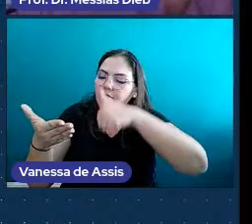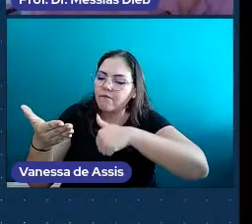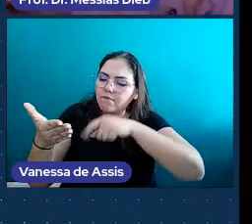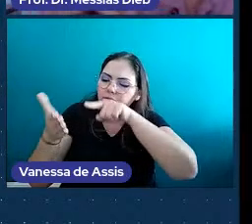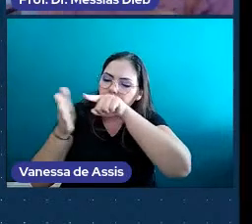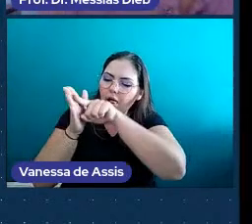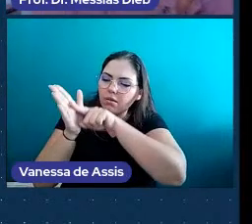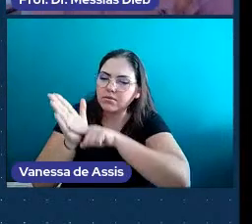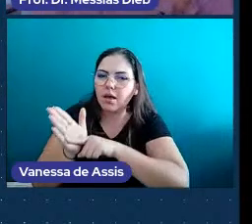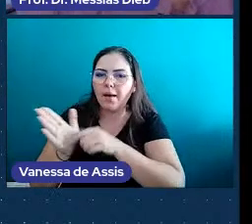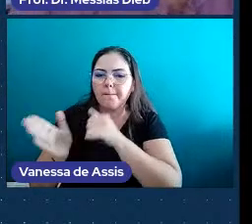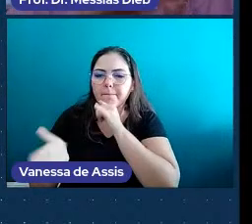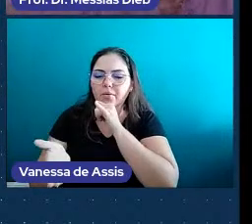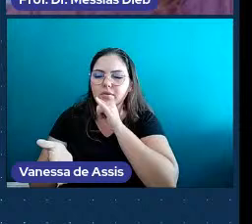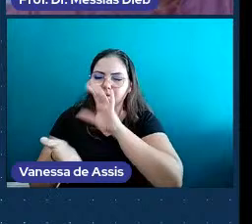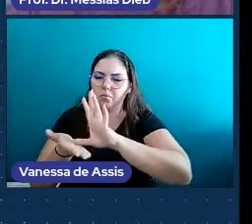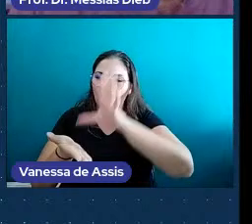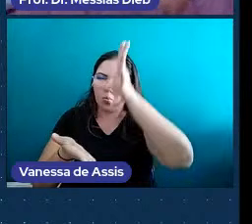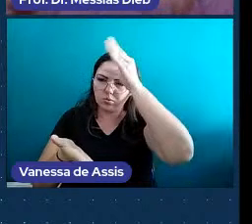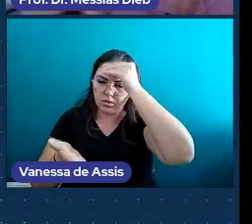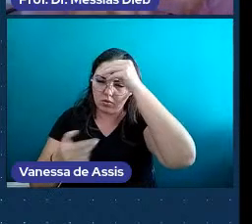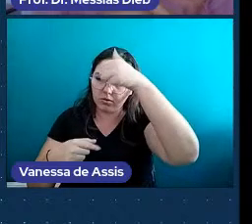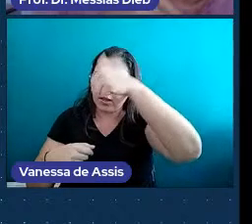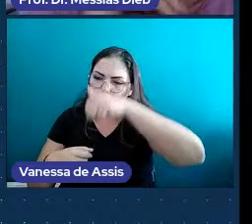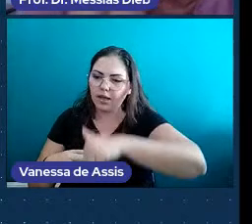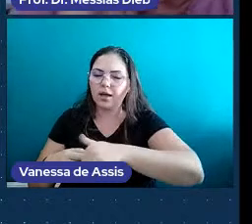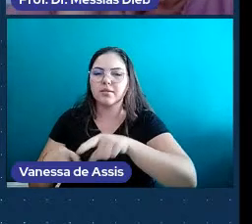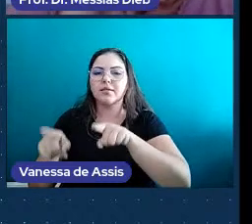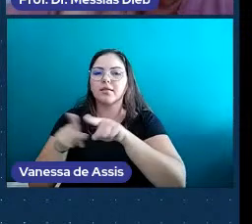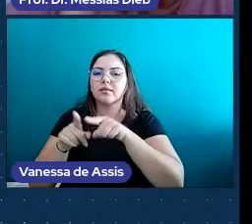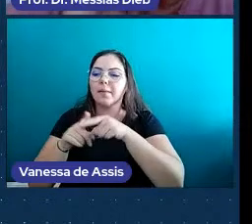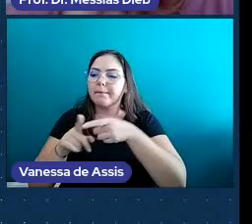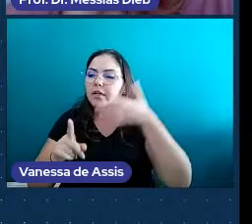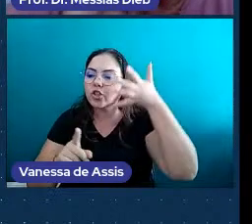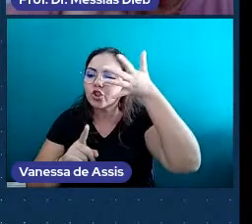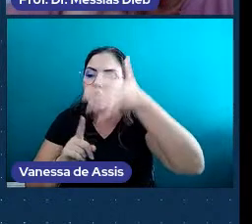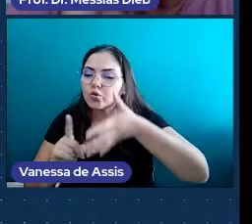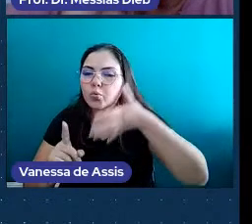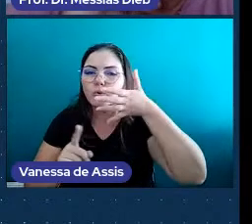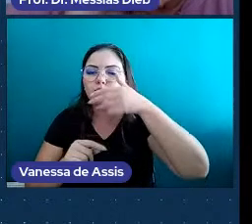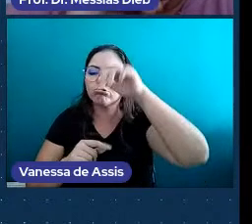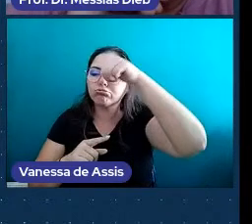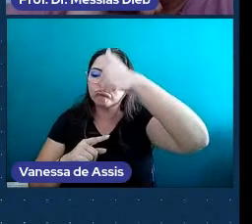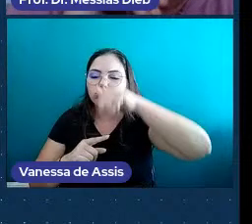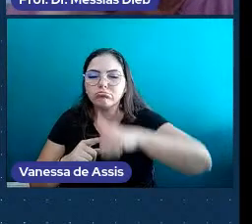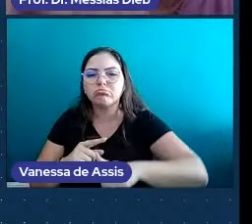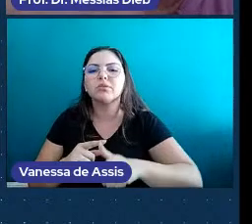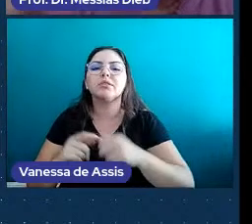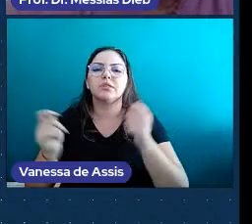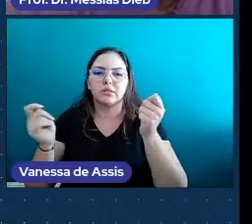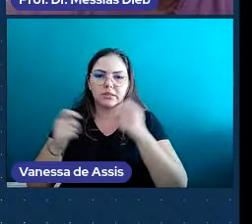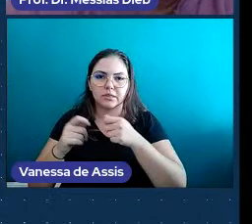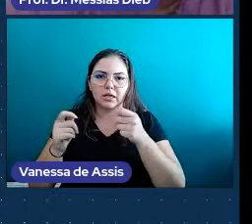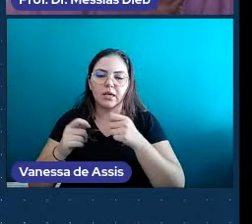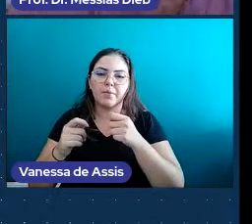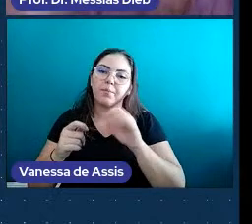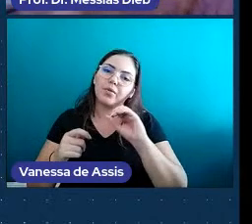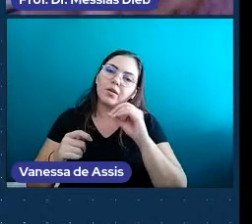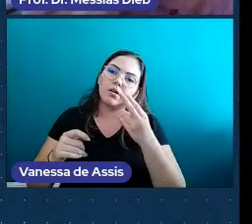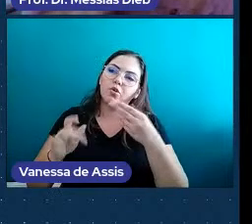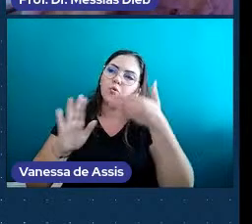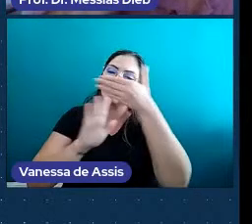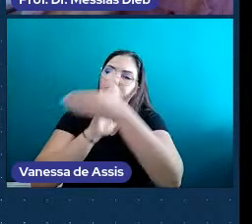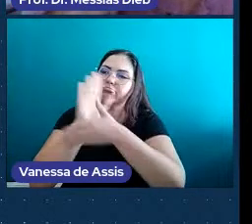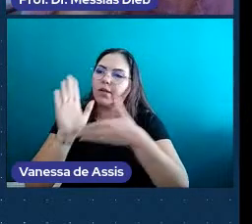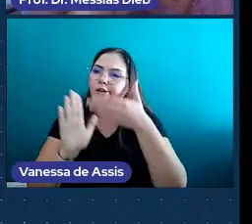de conteúdo, nós temos a análise de discurso, nós temos a análise textual discursiva,